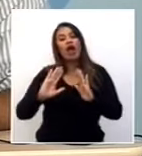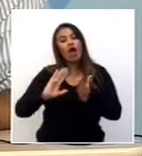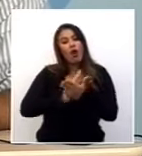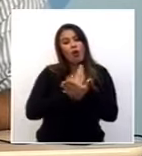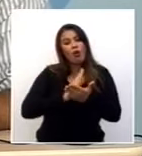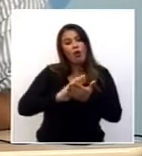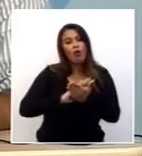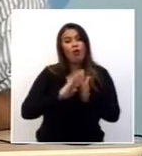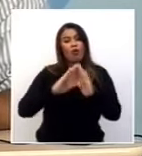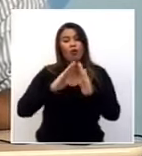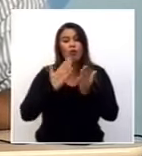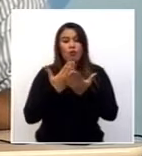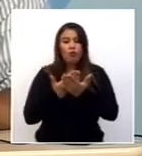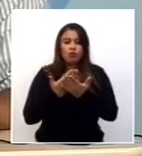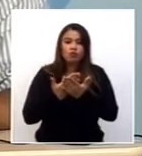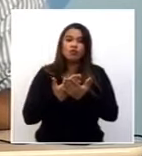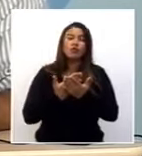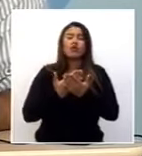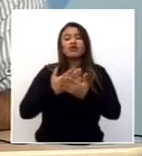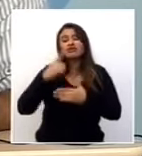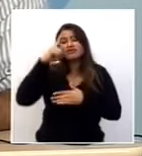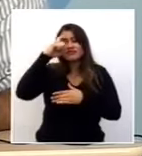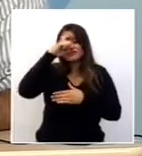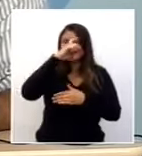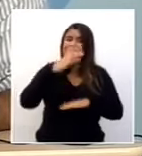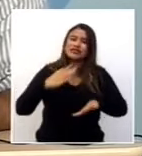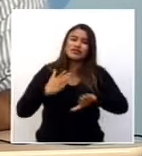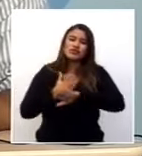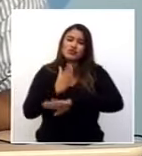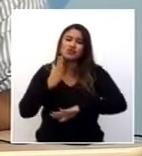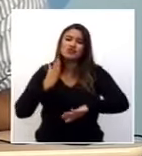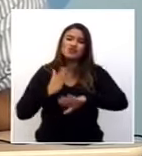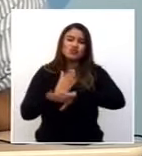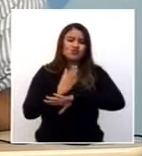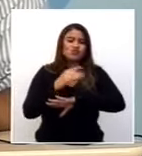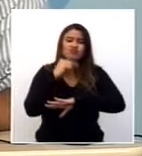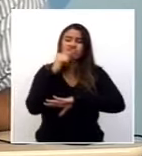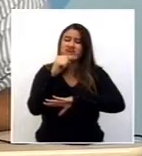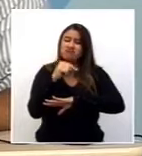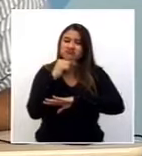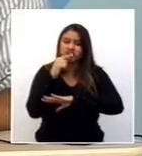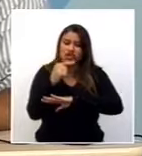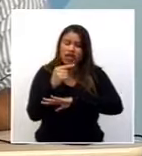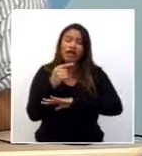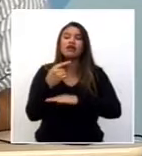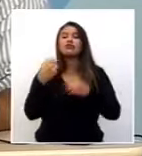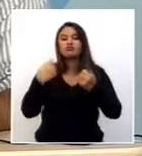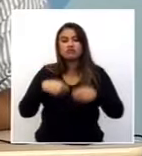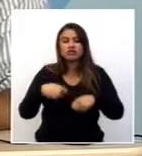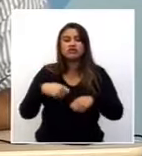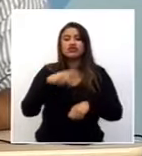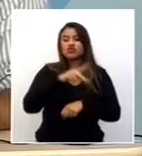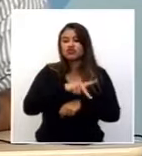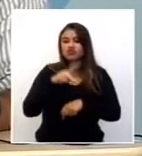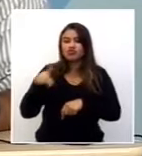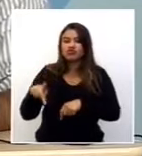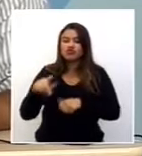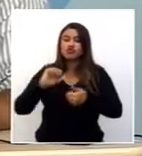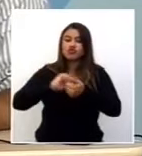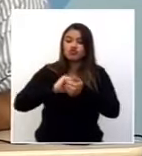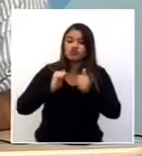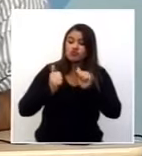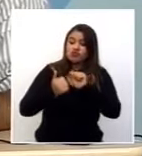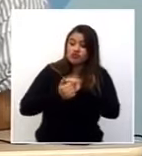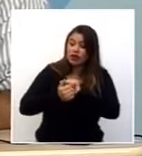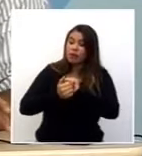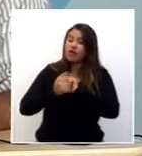para conectividade, para acesso dos alunos. Então, é importante vocês terem esse cuidado de adaptar